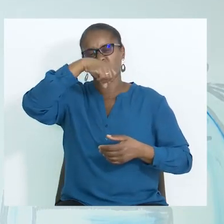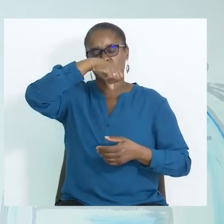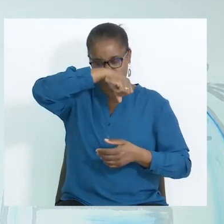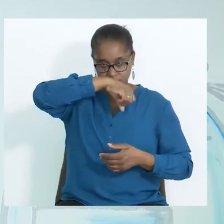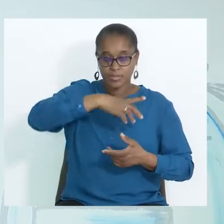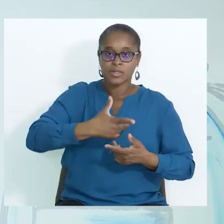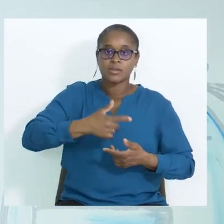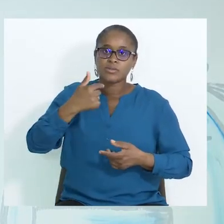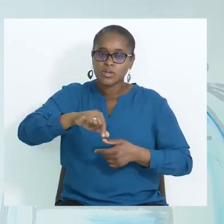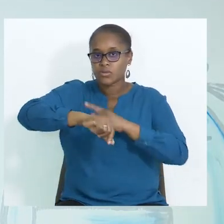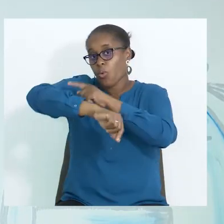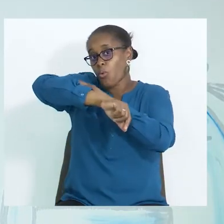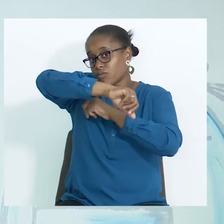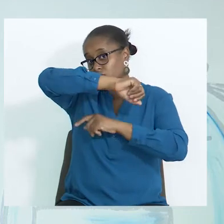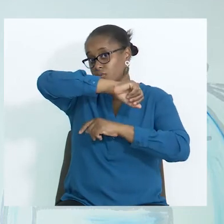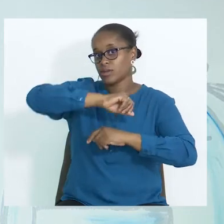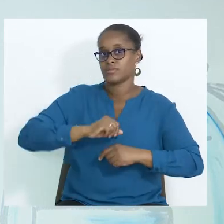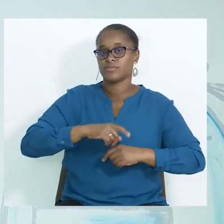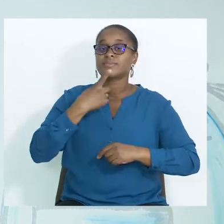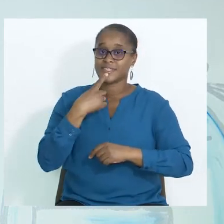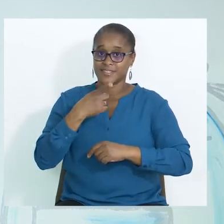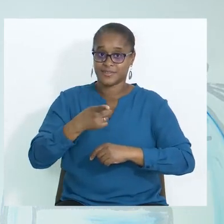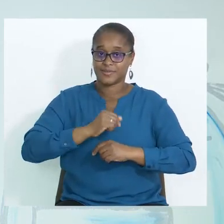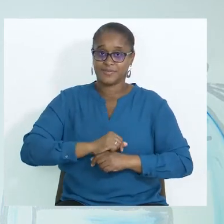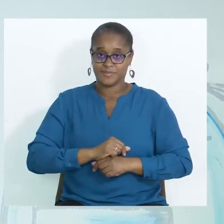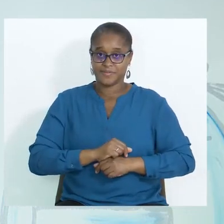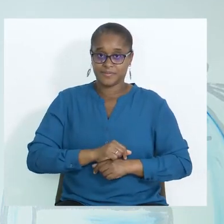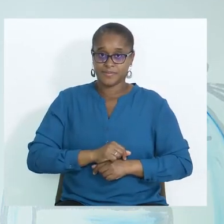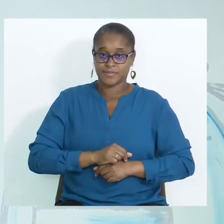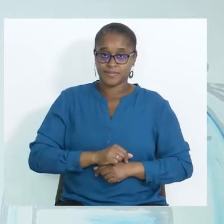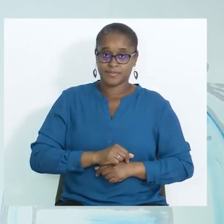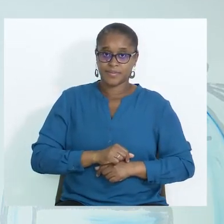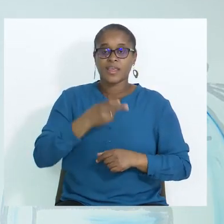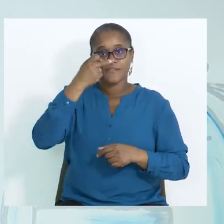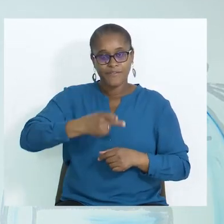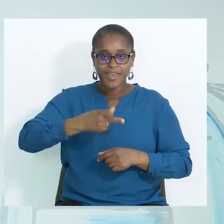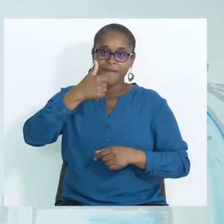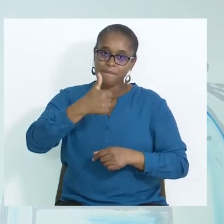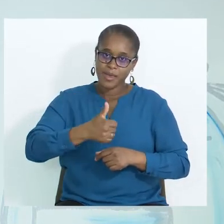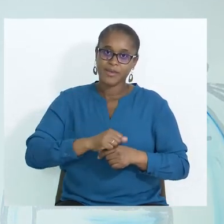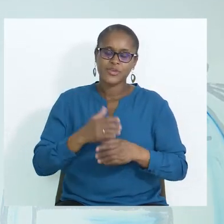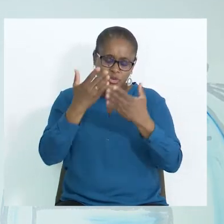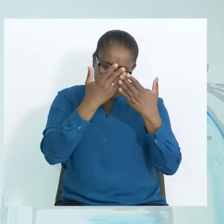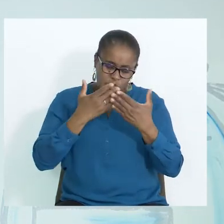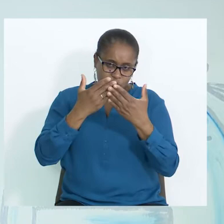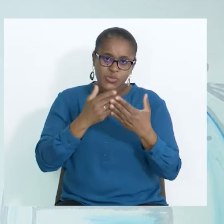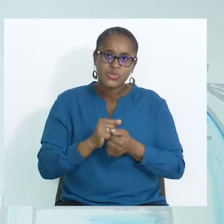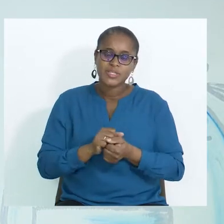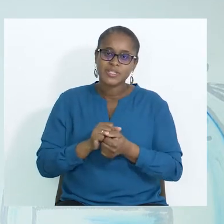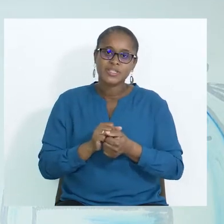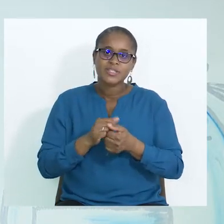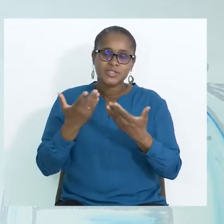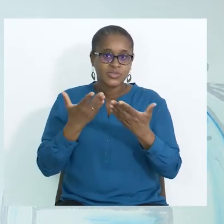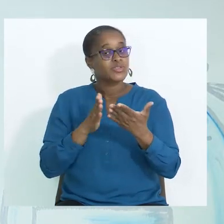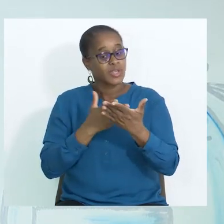expirar podemos utilizar a curva no cotovelo certo e fiquem bem Studio